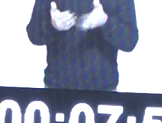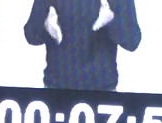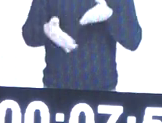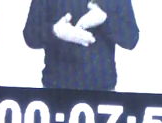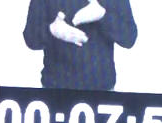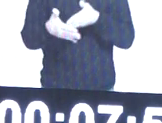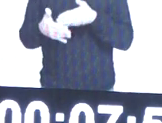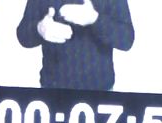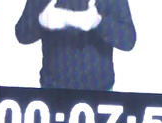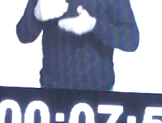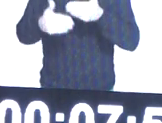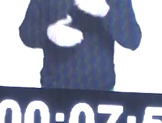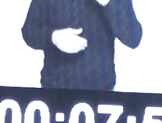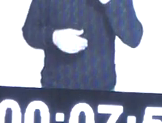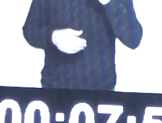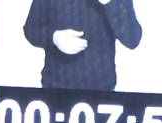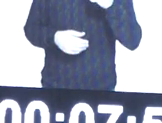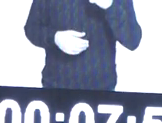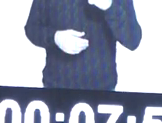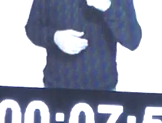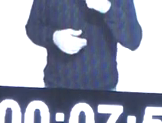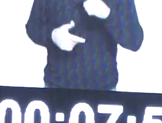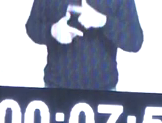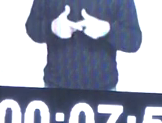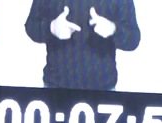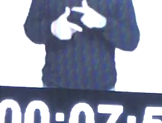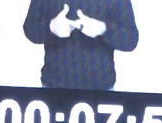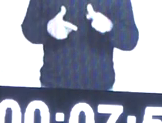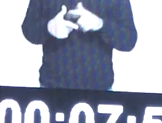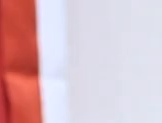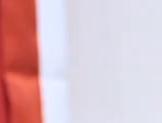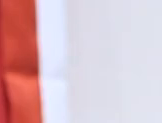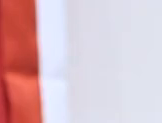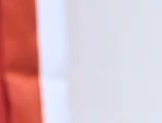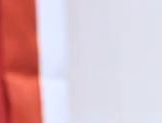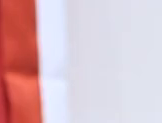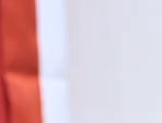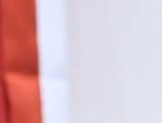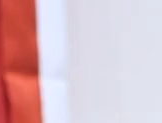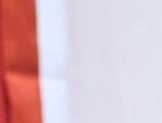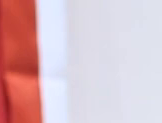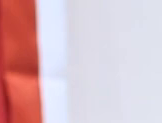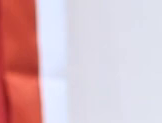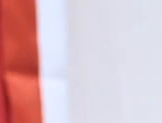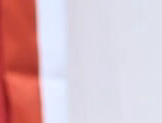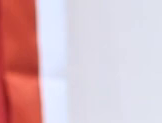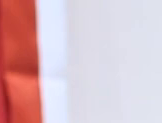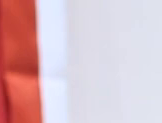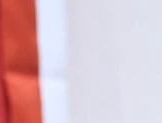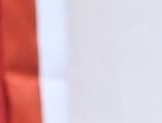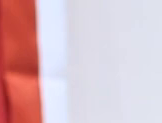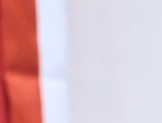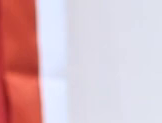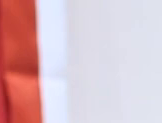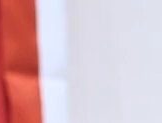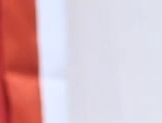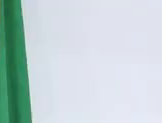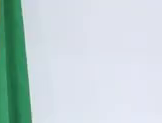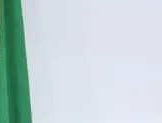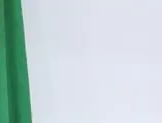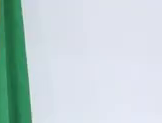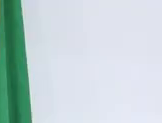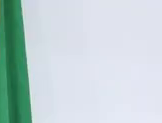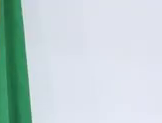deputado o que ele considera ataques permanentes de órgãos ambientais contra o setor pesqueiro